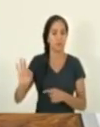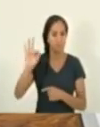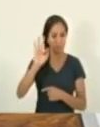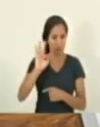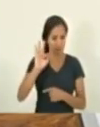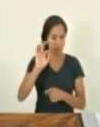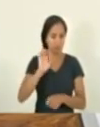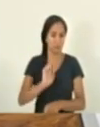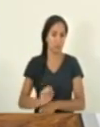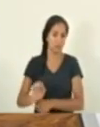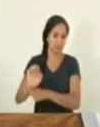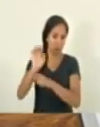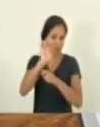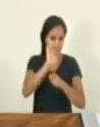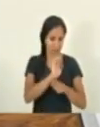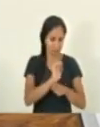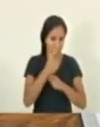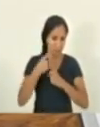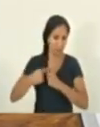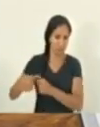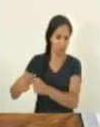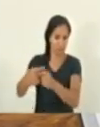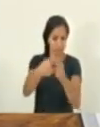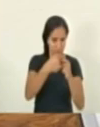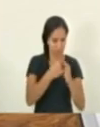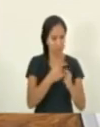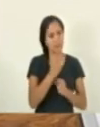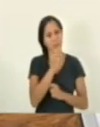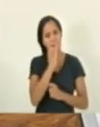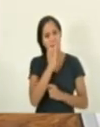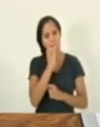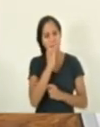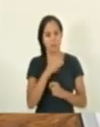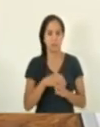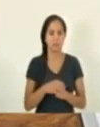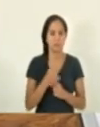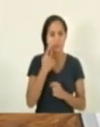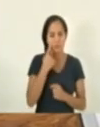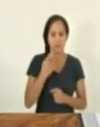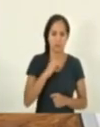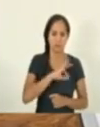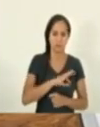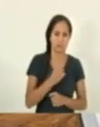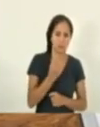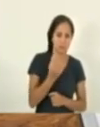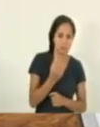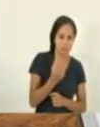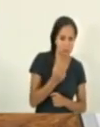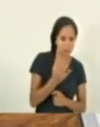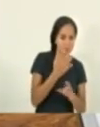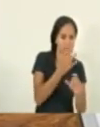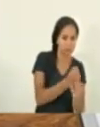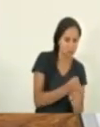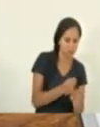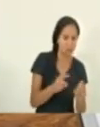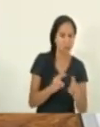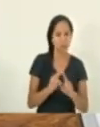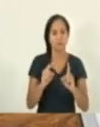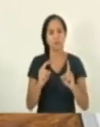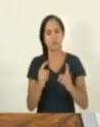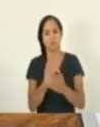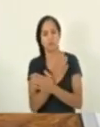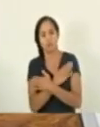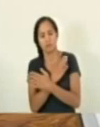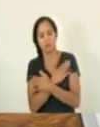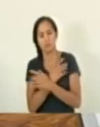municipal. Então, ao se averiguar, por exemplo, o nível de renda, o nível de desemprego, o tipo de moradia existente